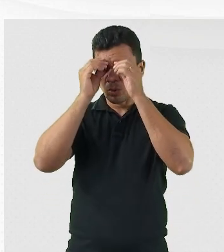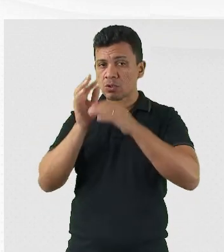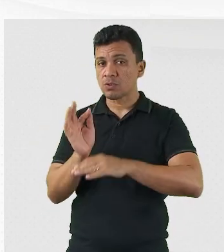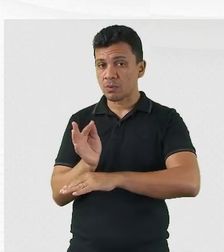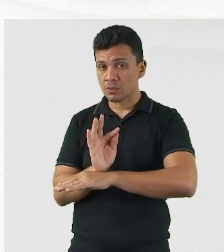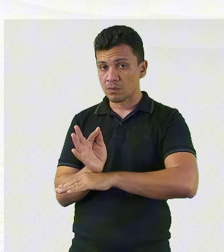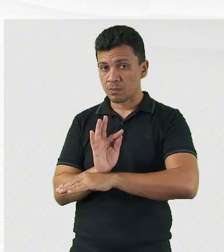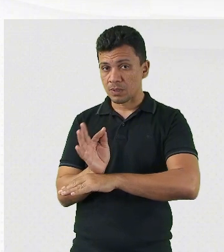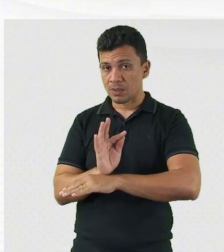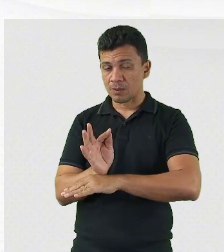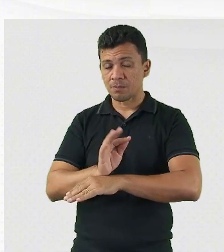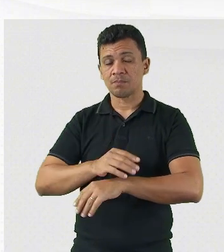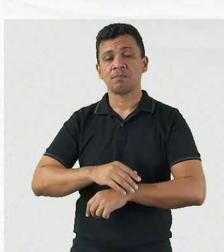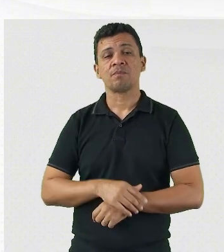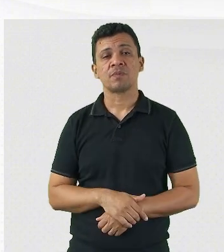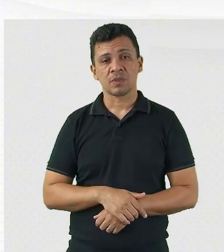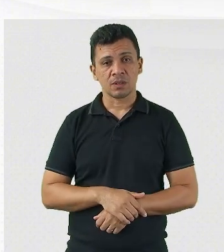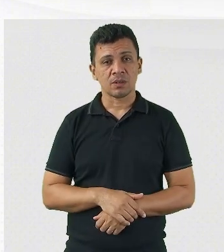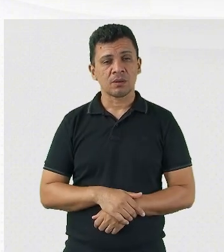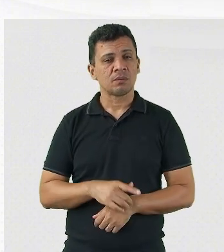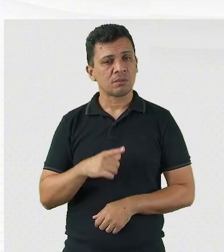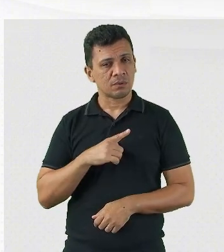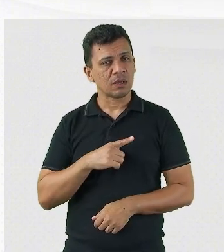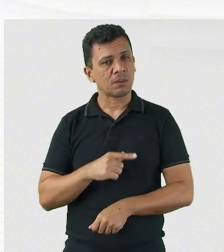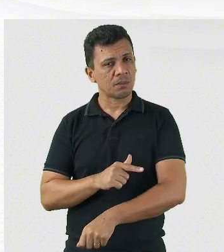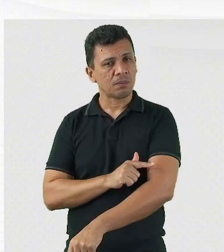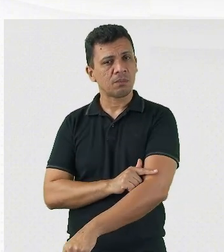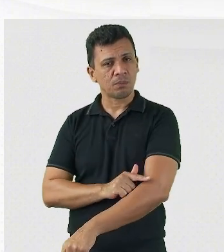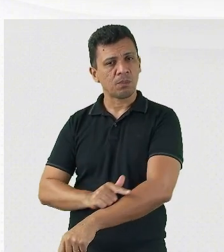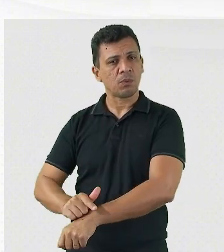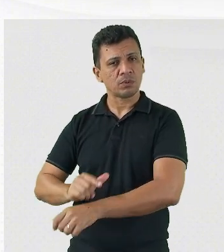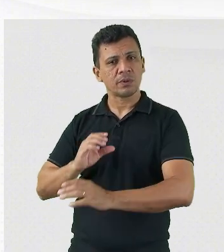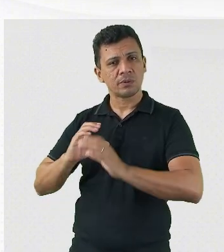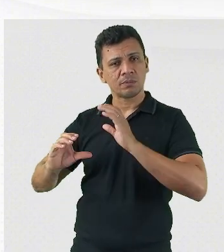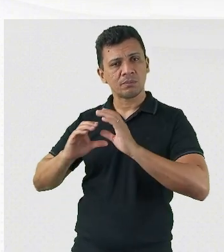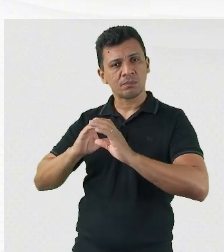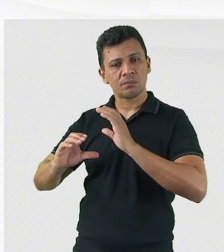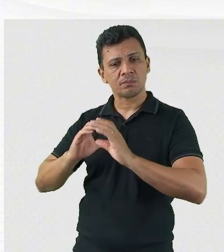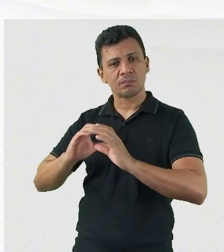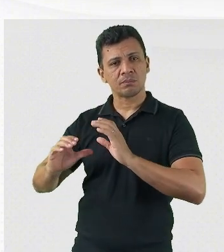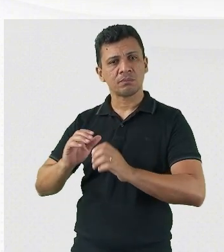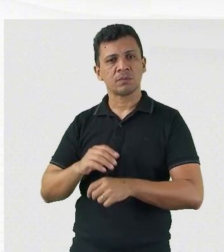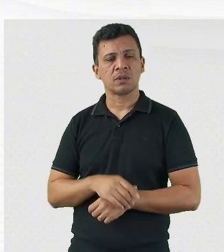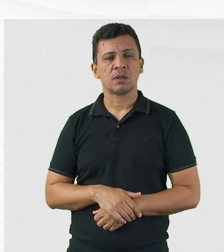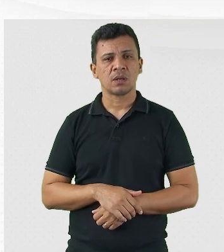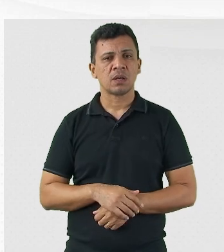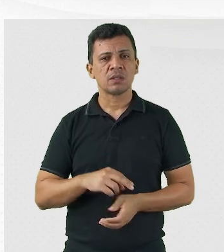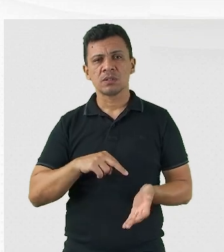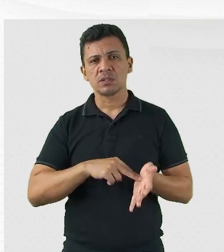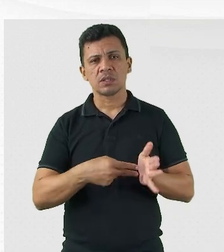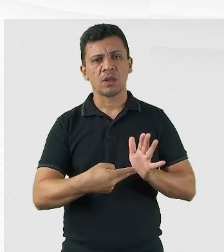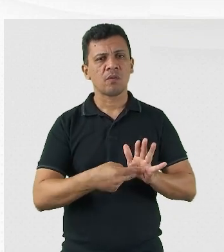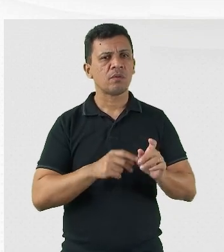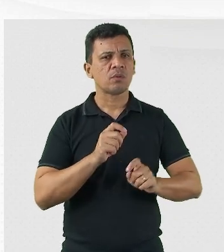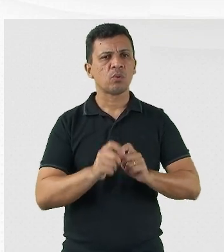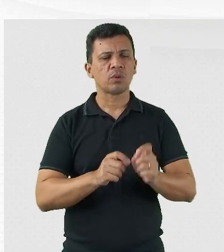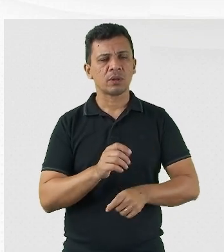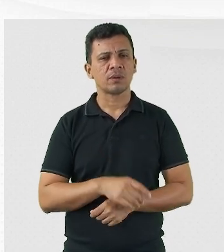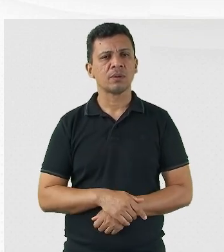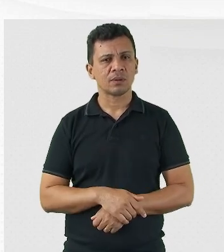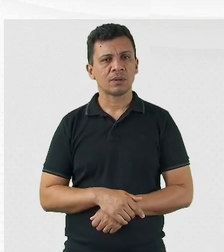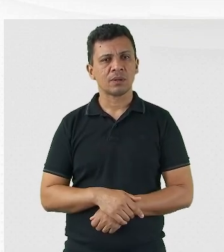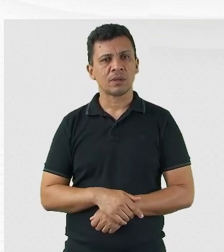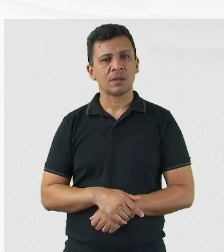formal, um pouco mais polida no processo de comunicação, com um sentido de soar um